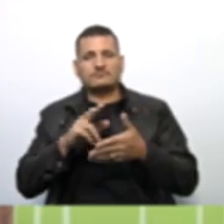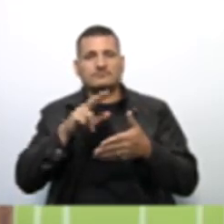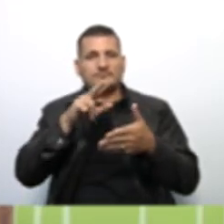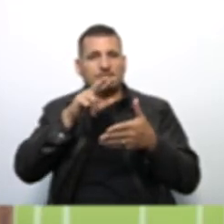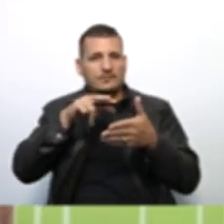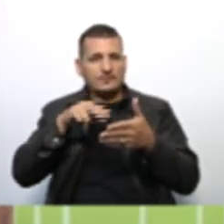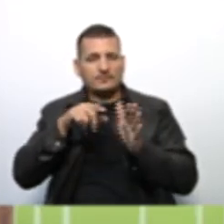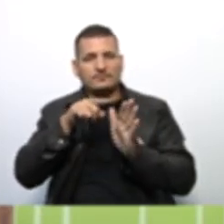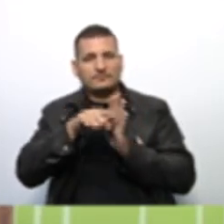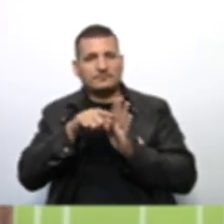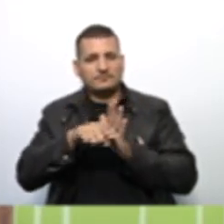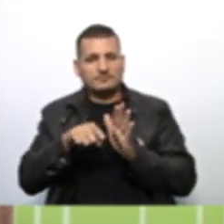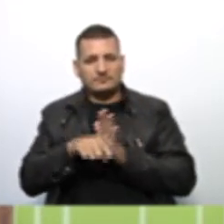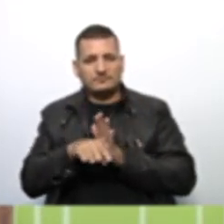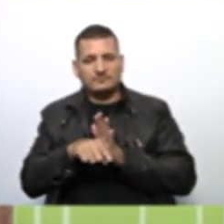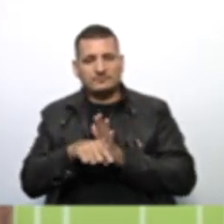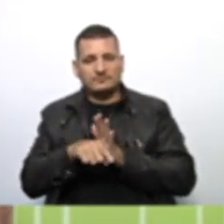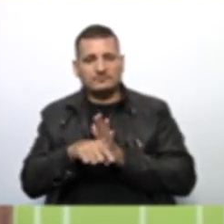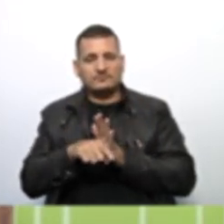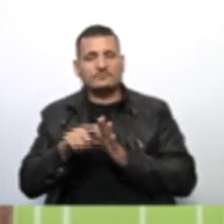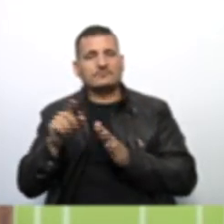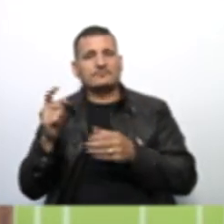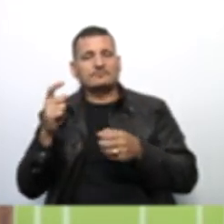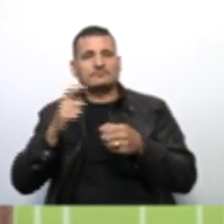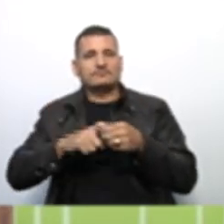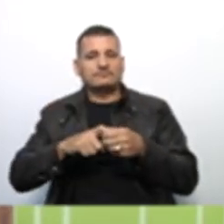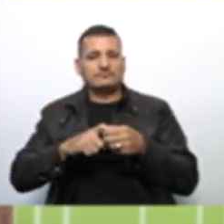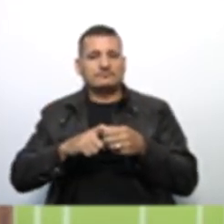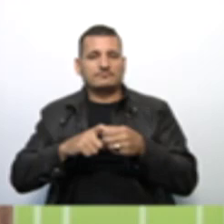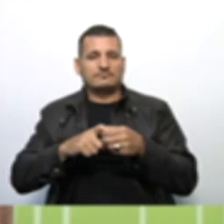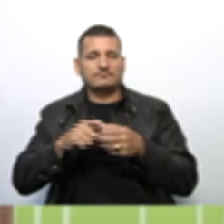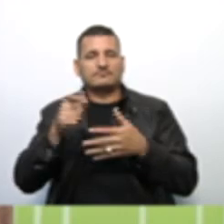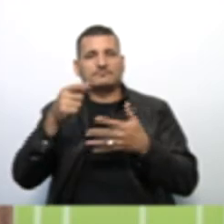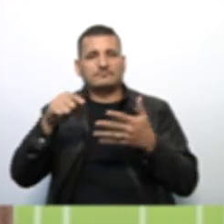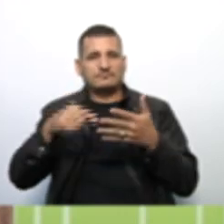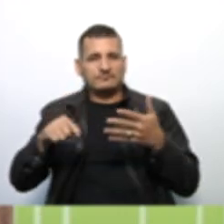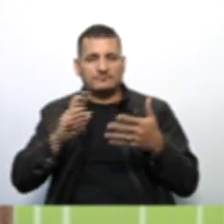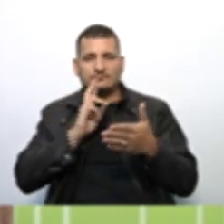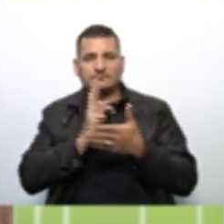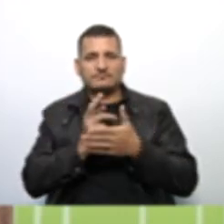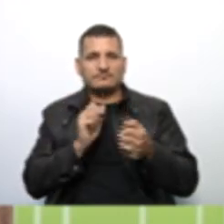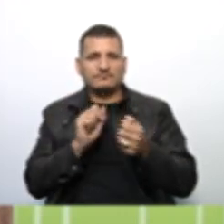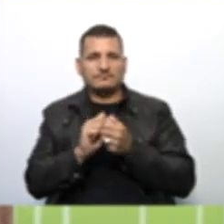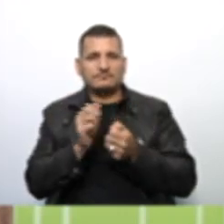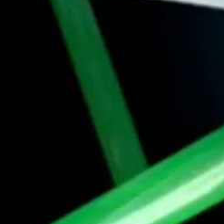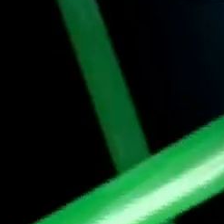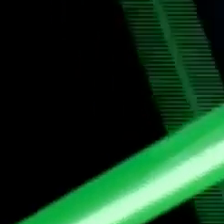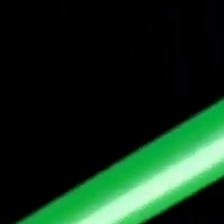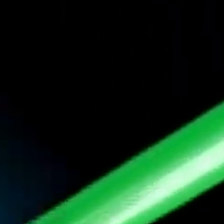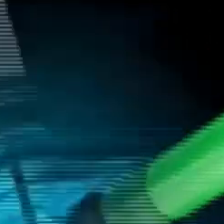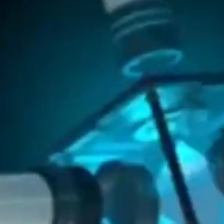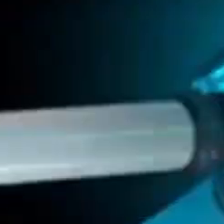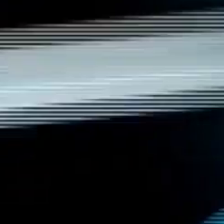as questões, né? As respostas. Nós voltamos daqui a pouco para poder responder junto com vocês, certo?